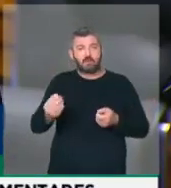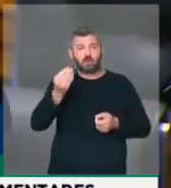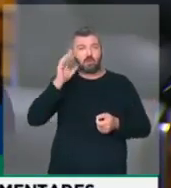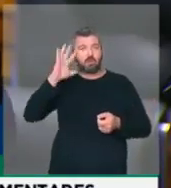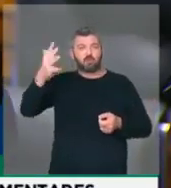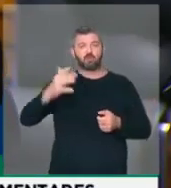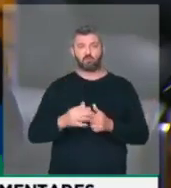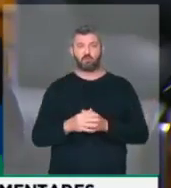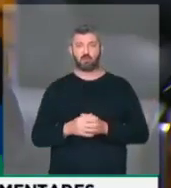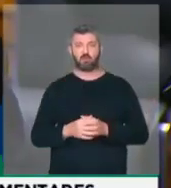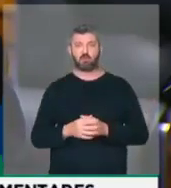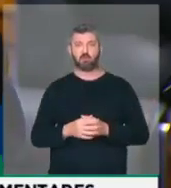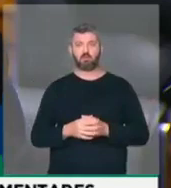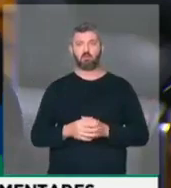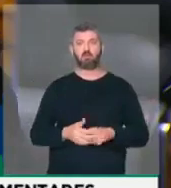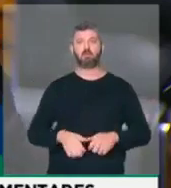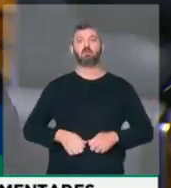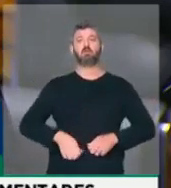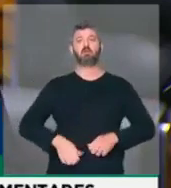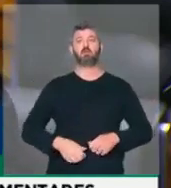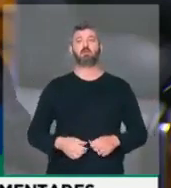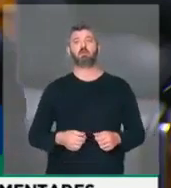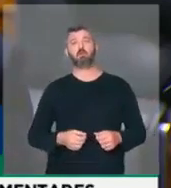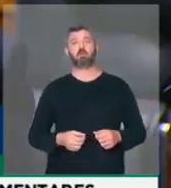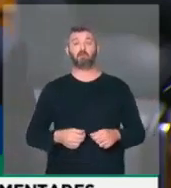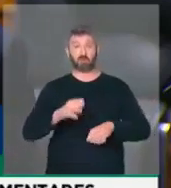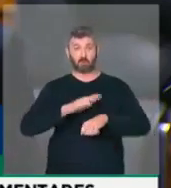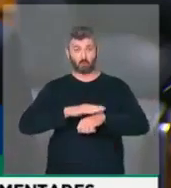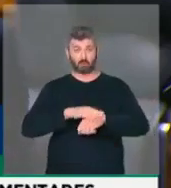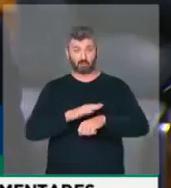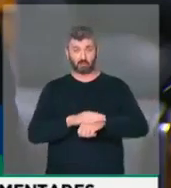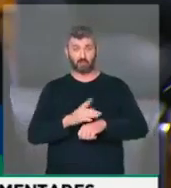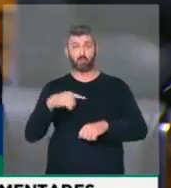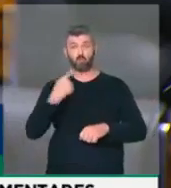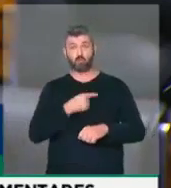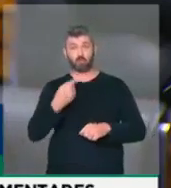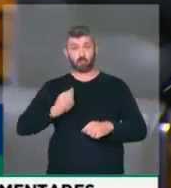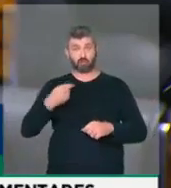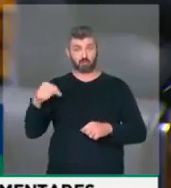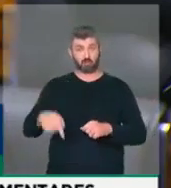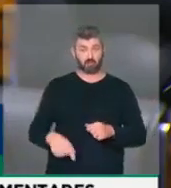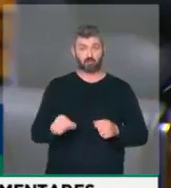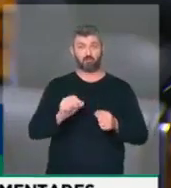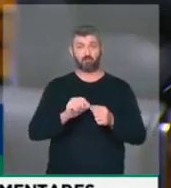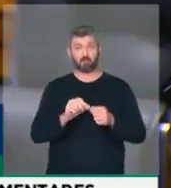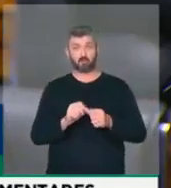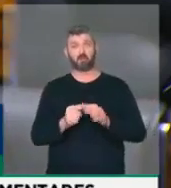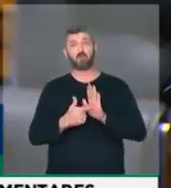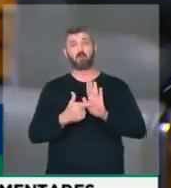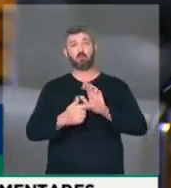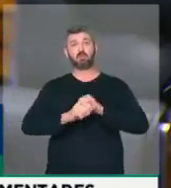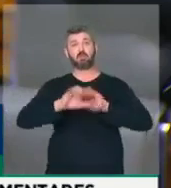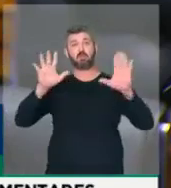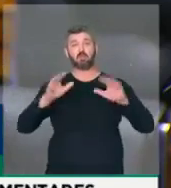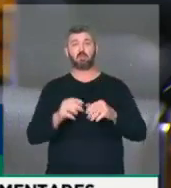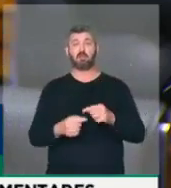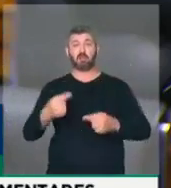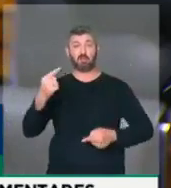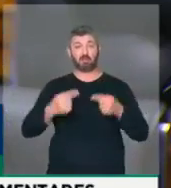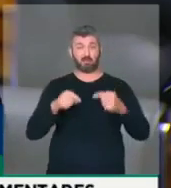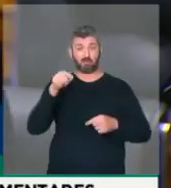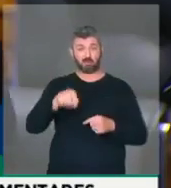para buscar um consenso, esse tempo que nós estamos aqui fazendo isso mostra de forma muito clara que esse